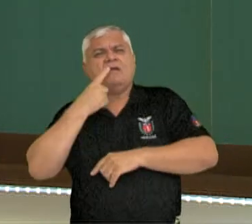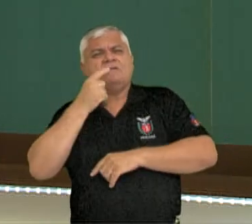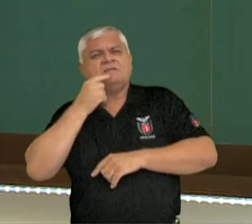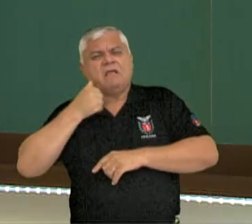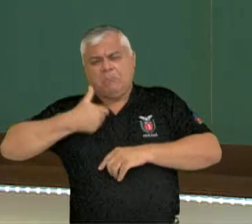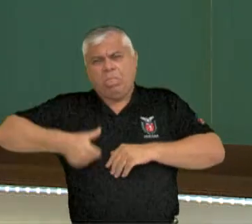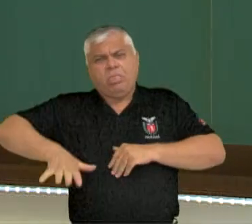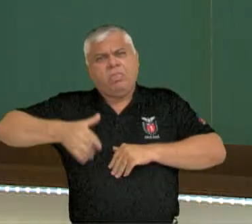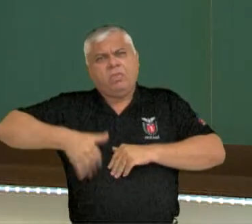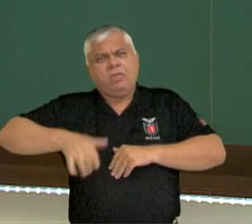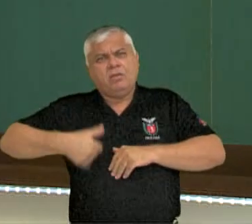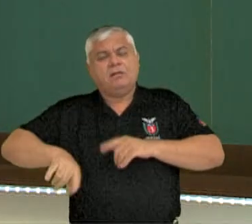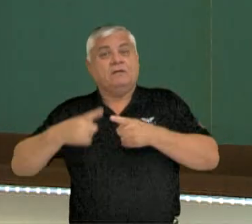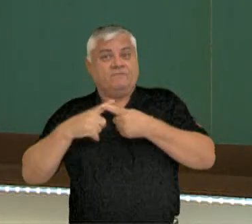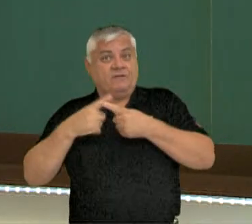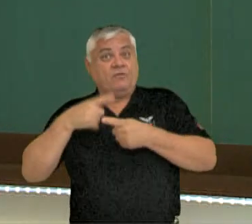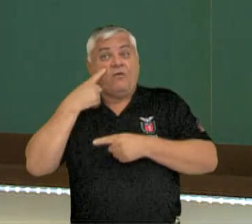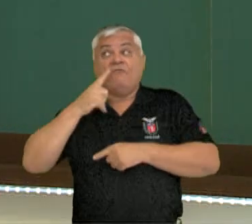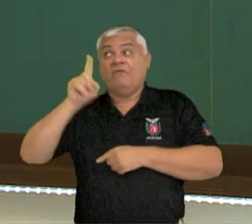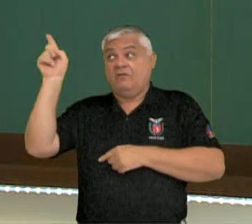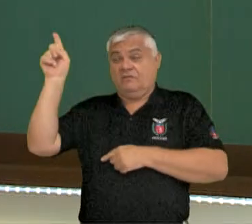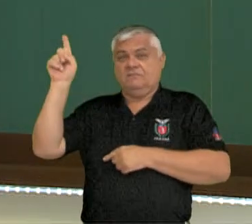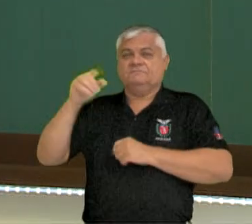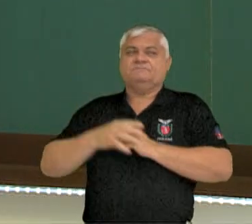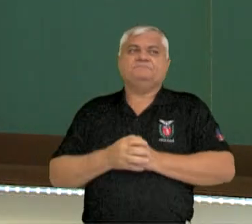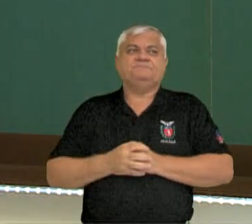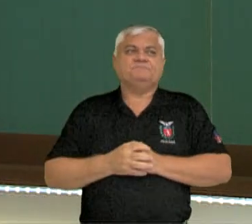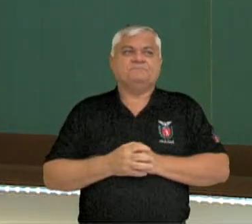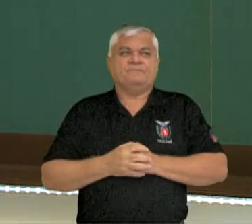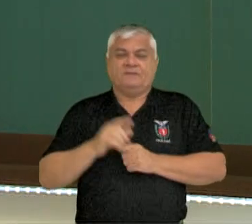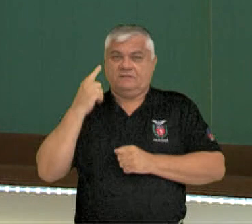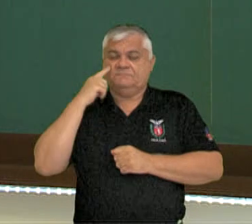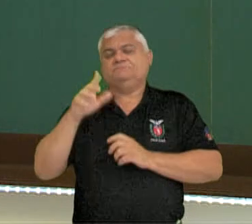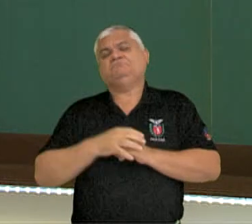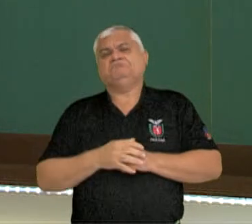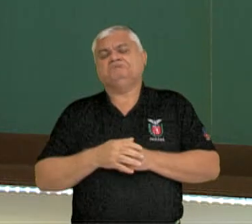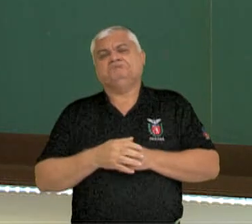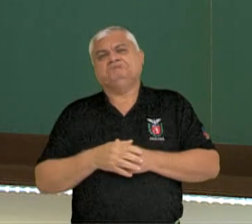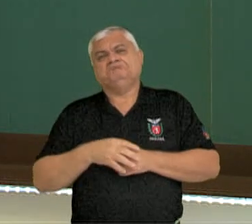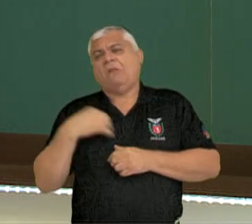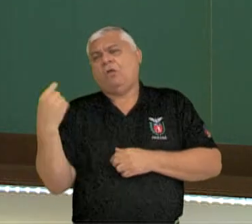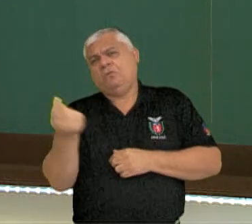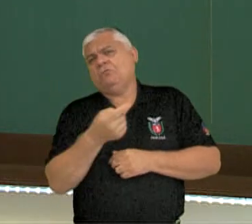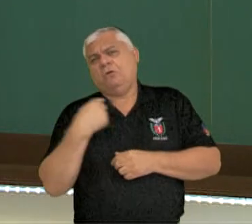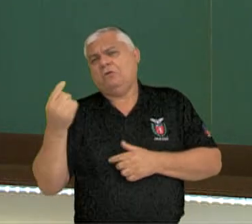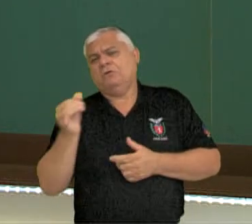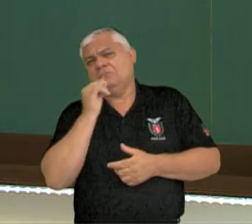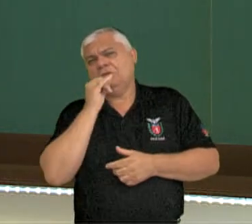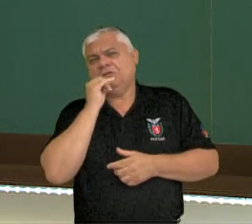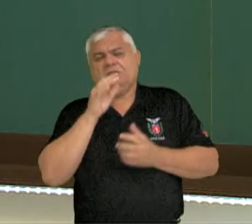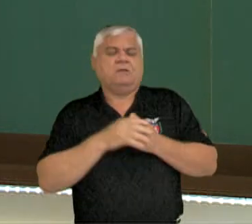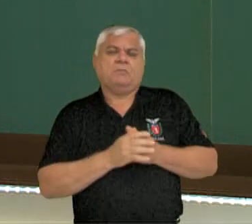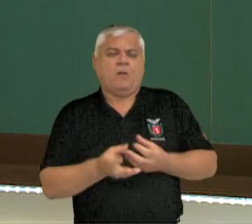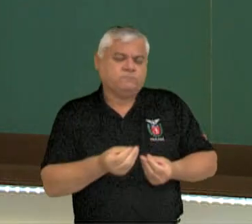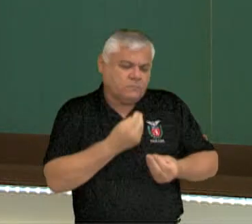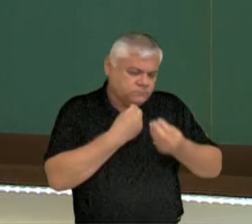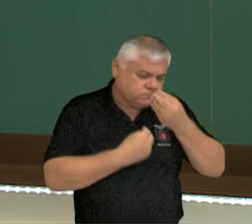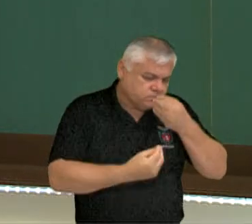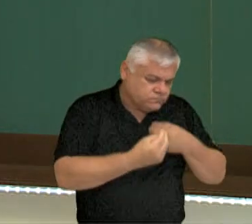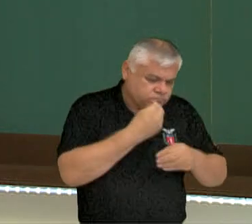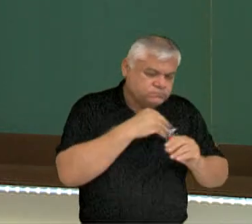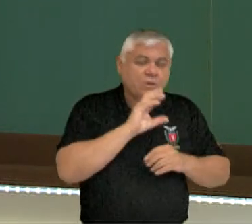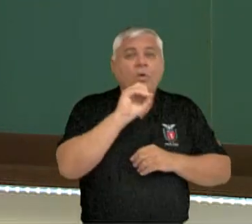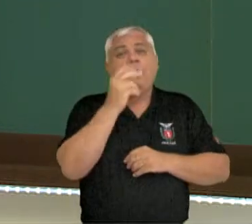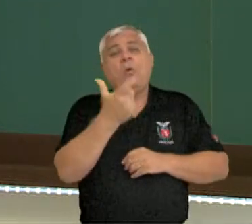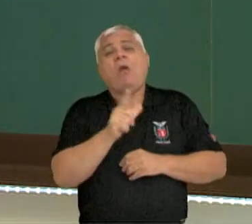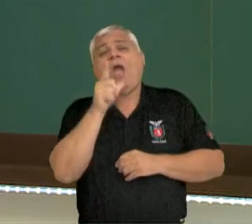essa imagem antes, né, da gente elaborar a resposta. Então, quando a pessoa, né, se contamina com alimentos ou a